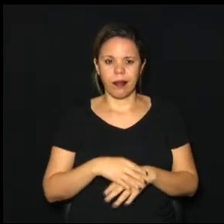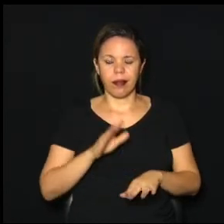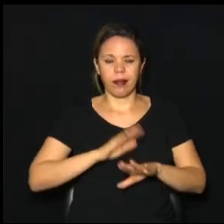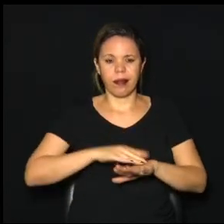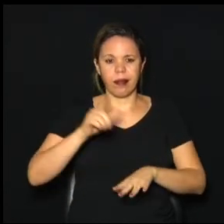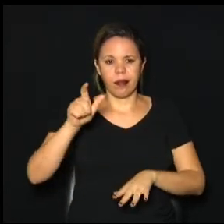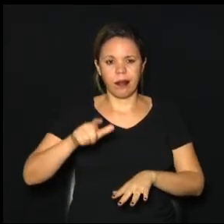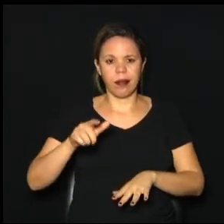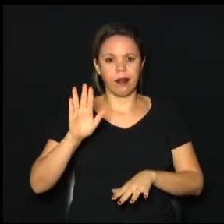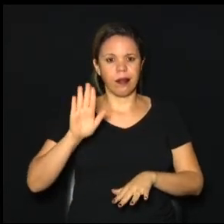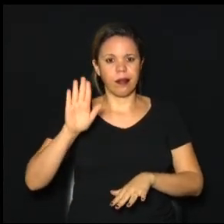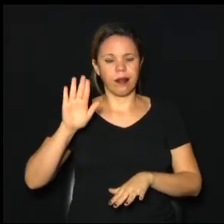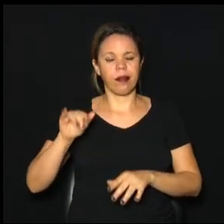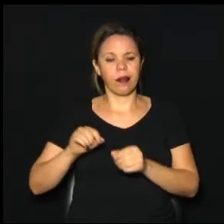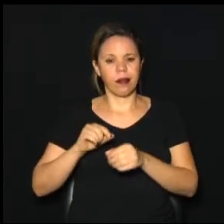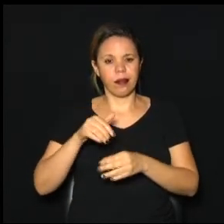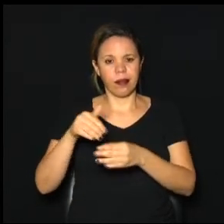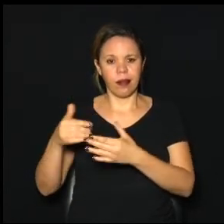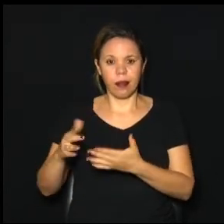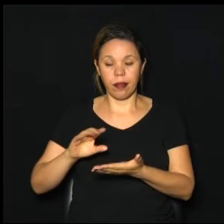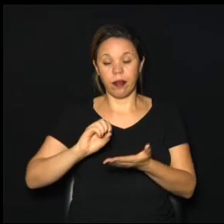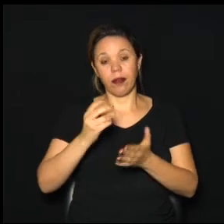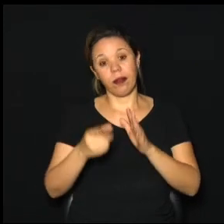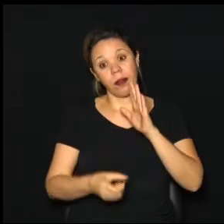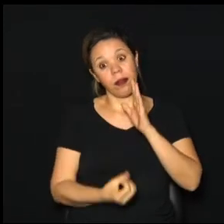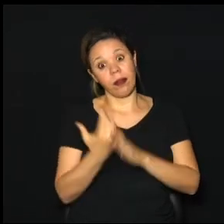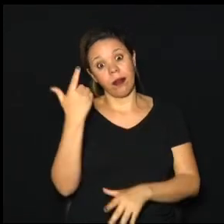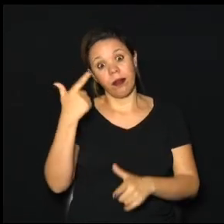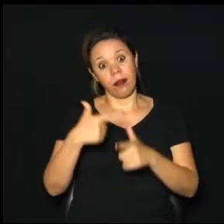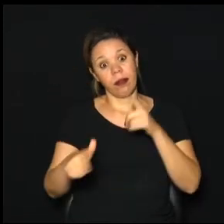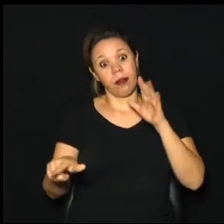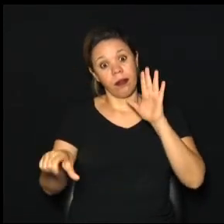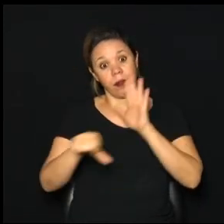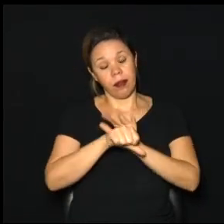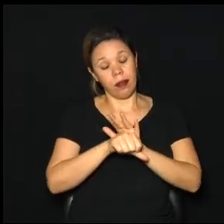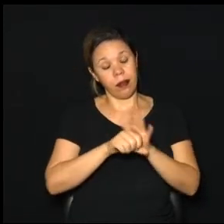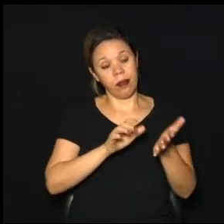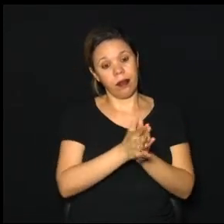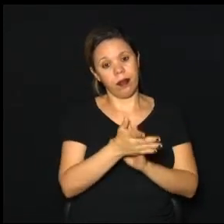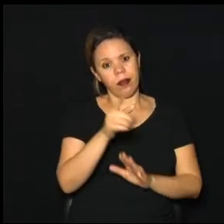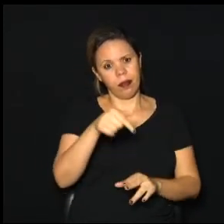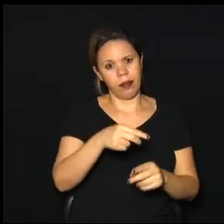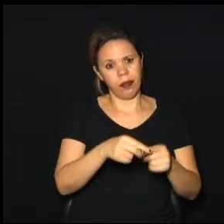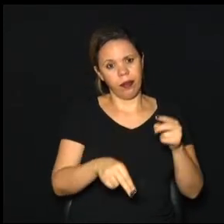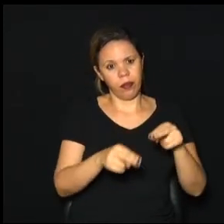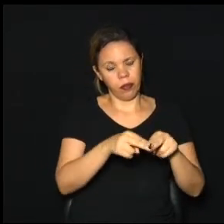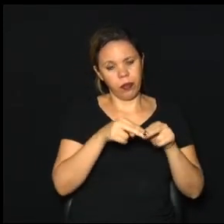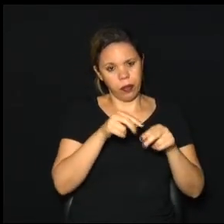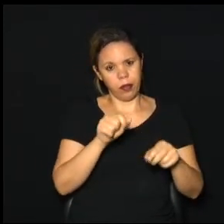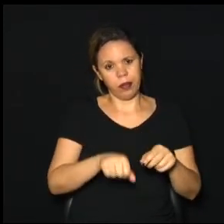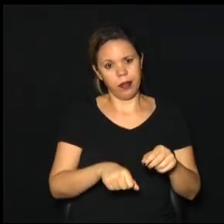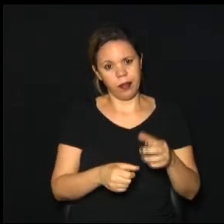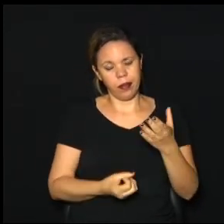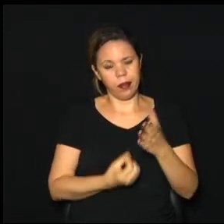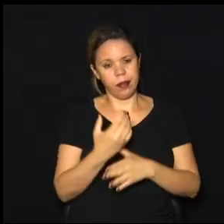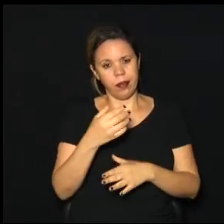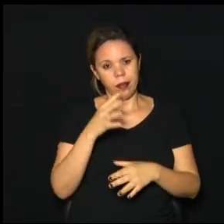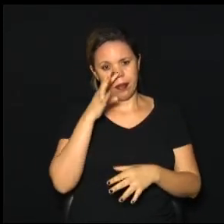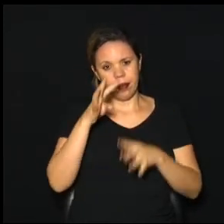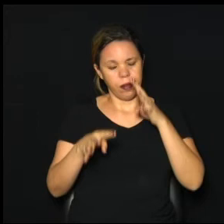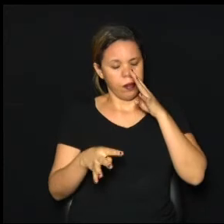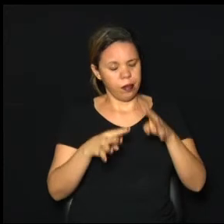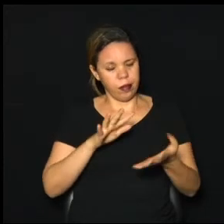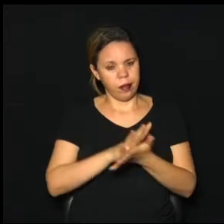na esfera eleitoral, como também na esfera criminal. Daí a vedação da propaganda que gera calúnia, difamação